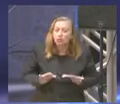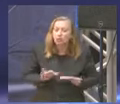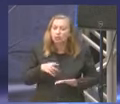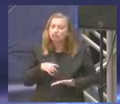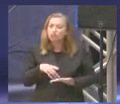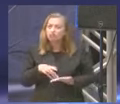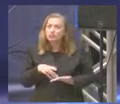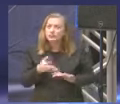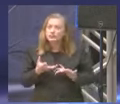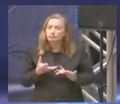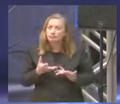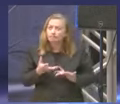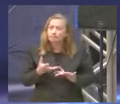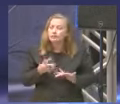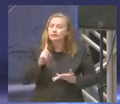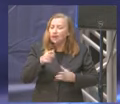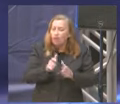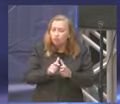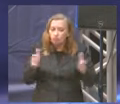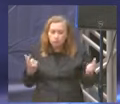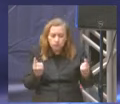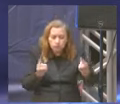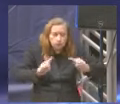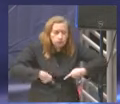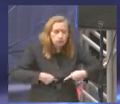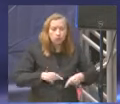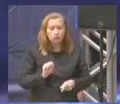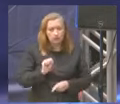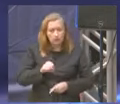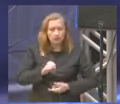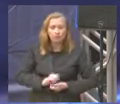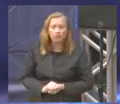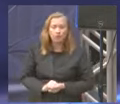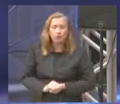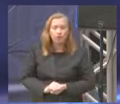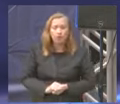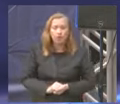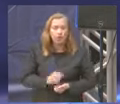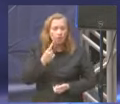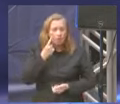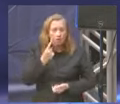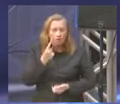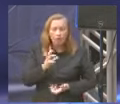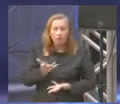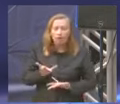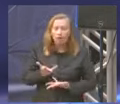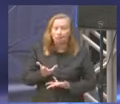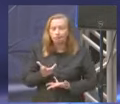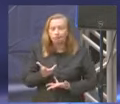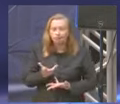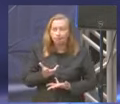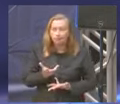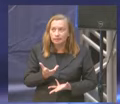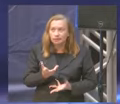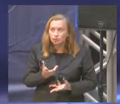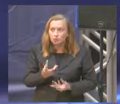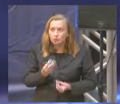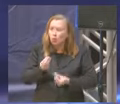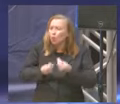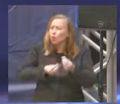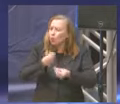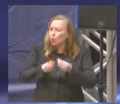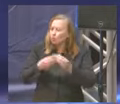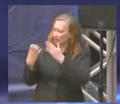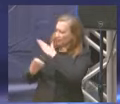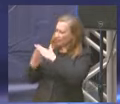esse é um grande desafio. Né? Olhando do ponto de vista como uma